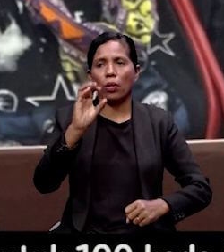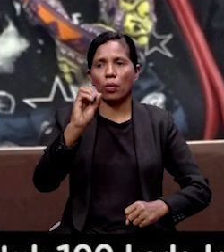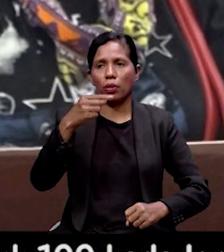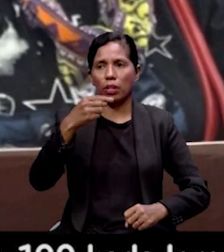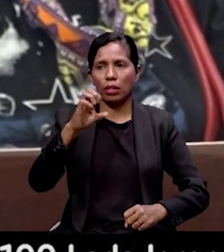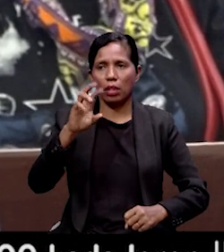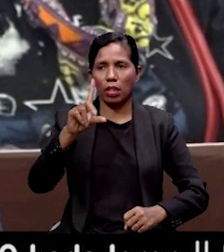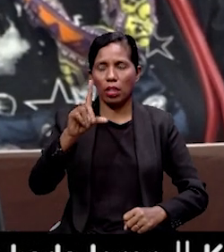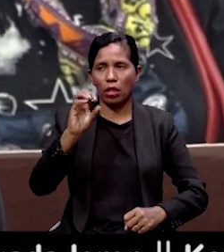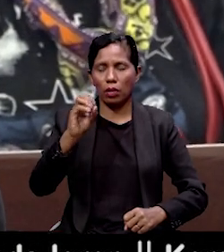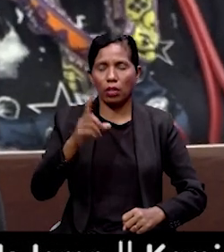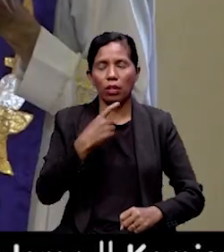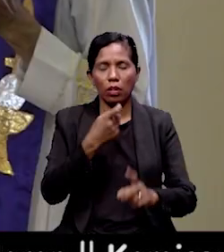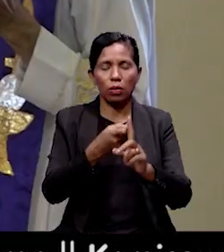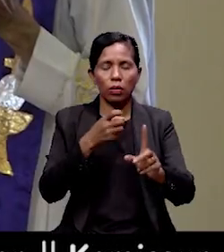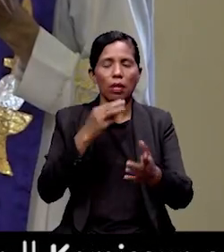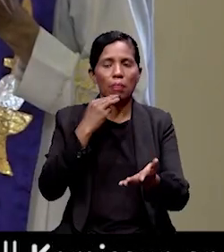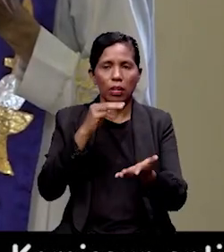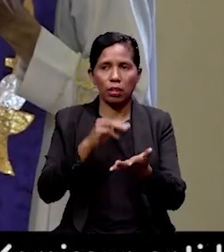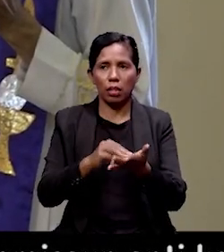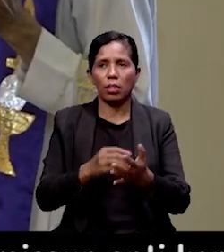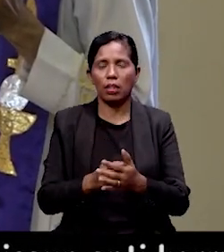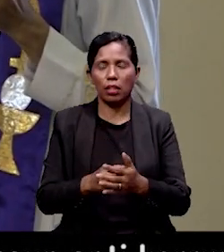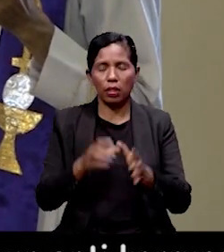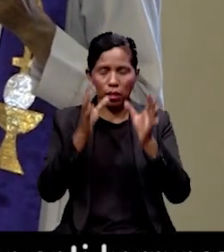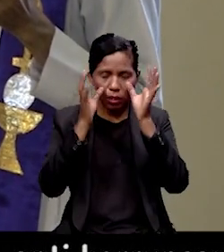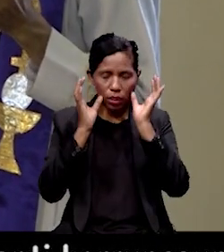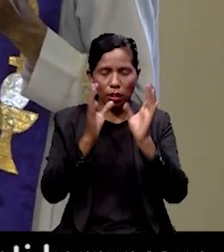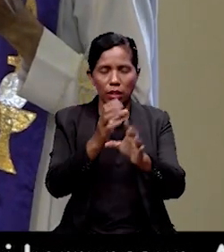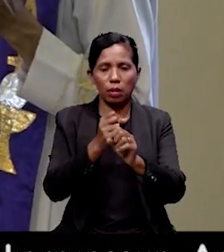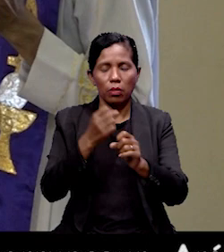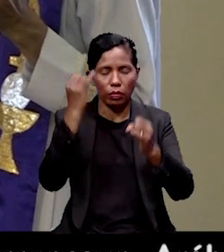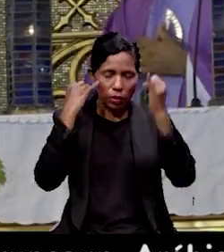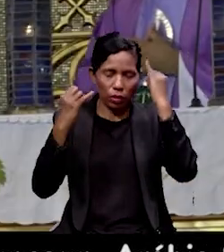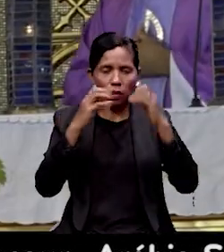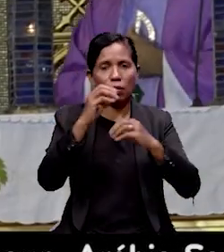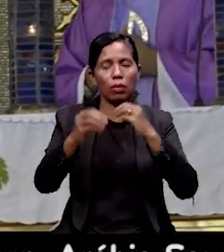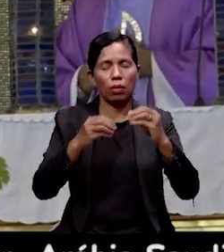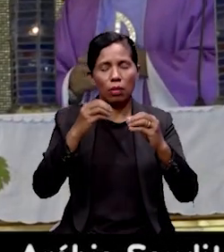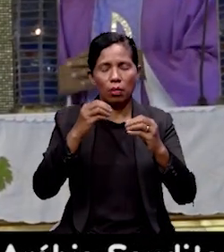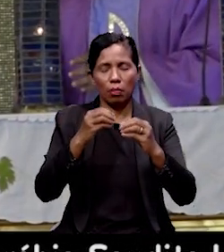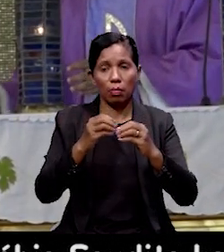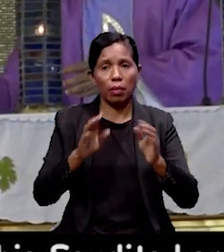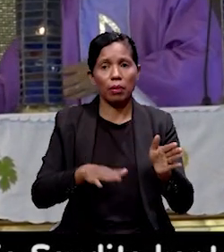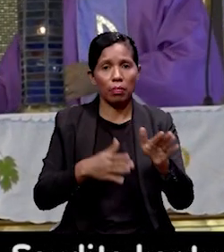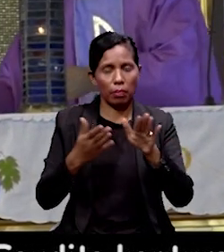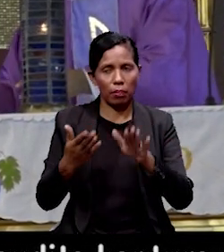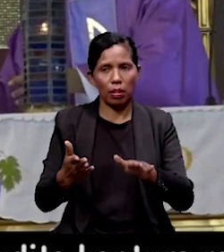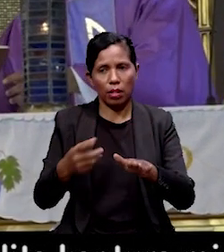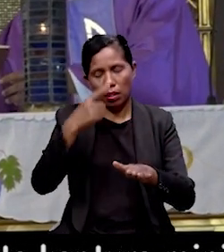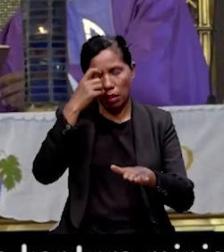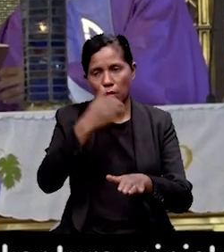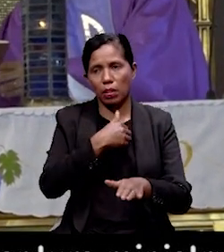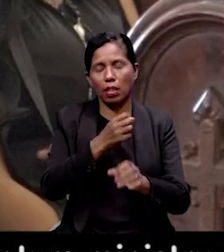sentido condolência ali russi mensagem catac. Tristíssima informação, com a base saudoso Humberto Gonçalves, também se dá o